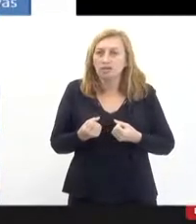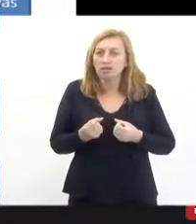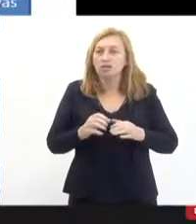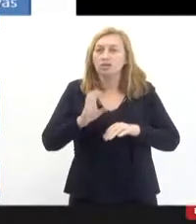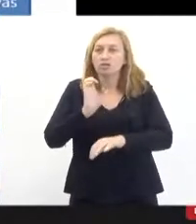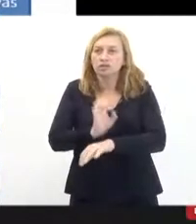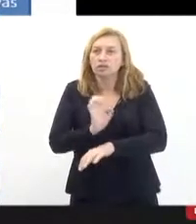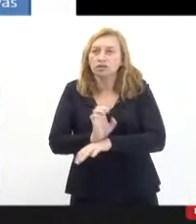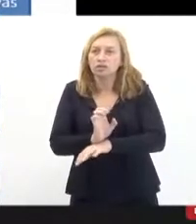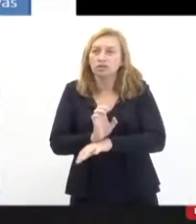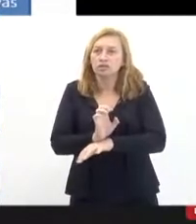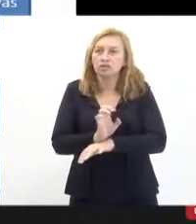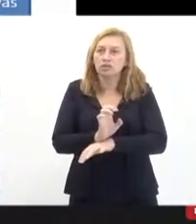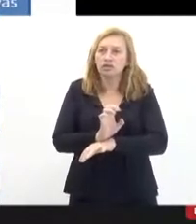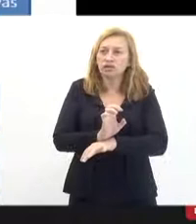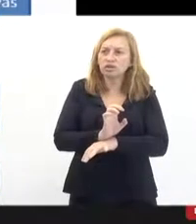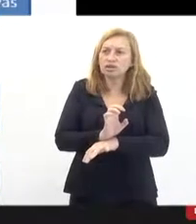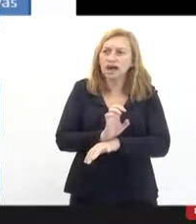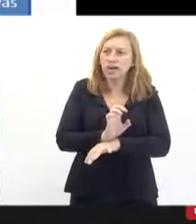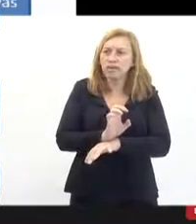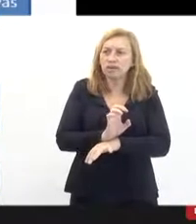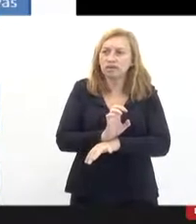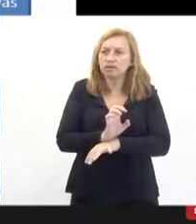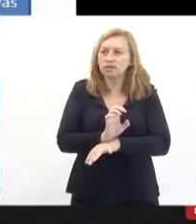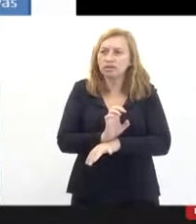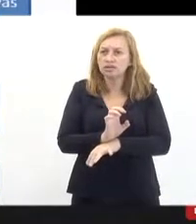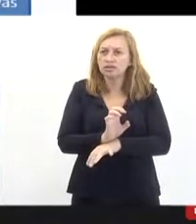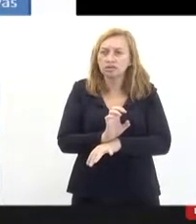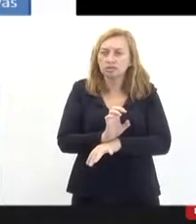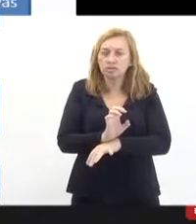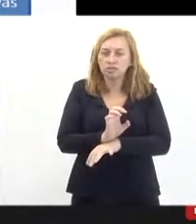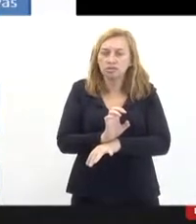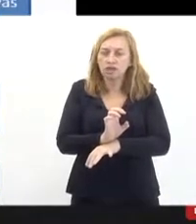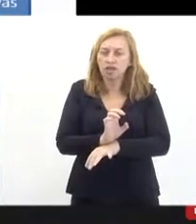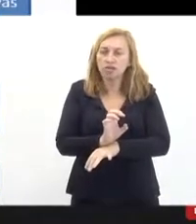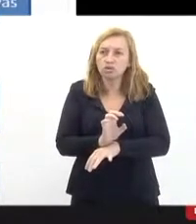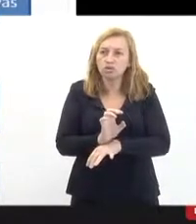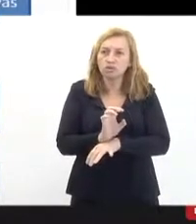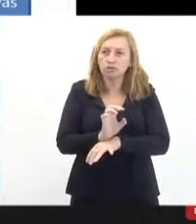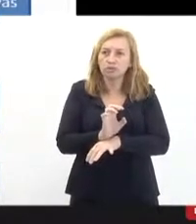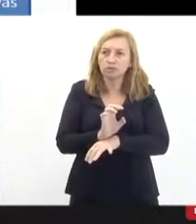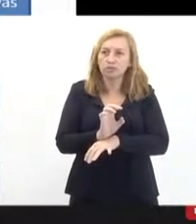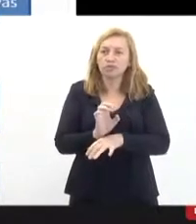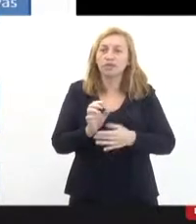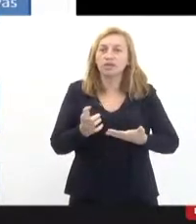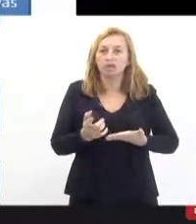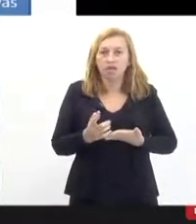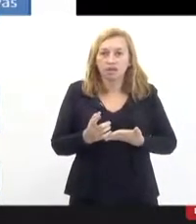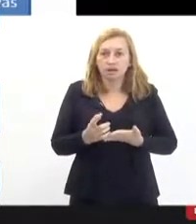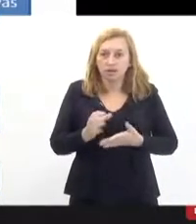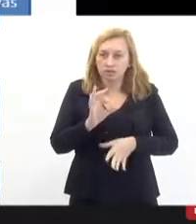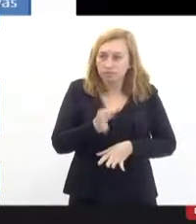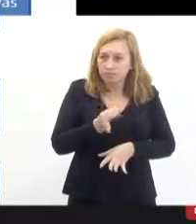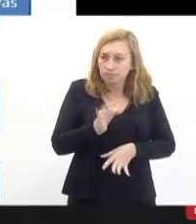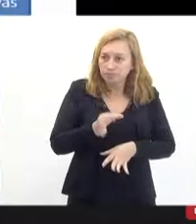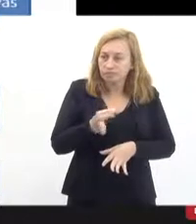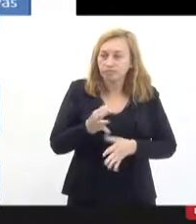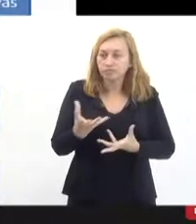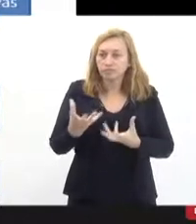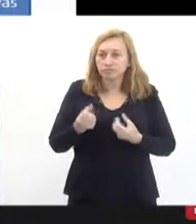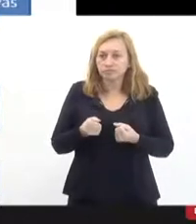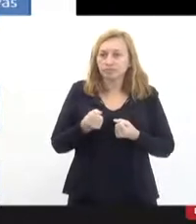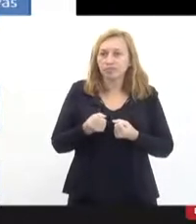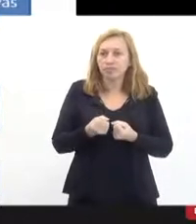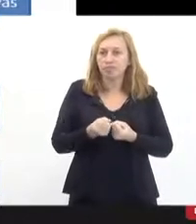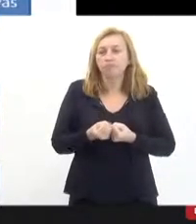ter uma expectativa de recebimento maior de que 50%, que a gente considera provável esse recebimento.